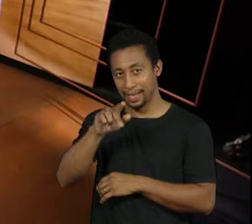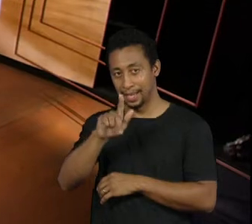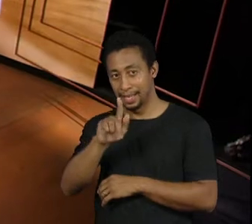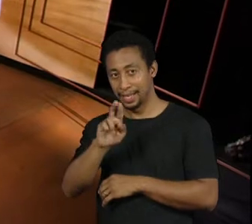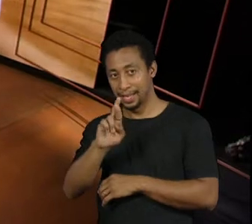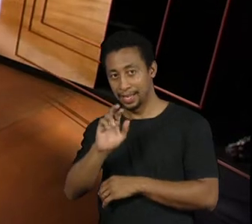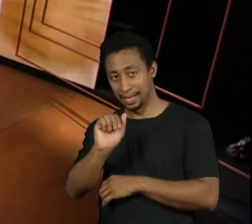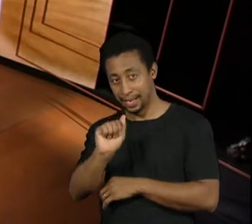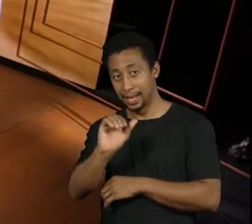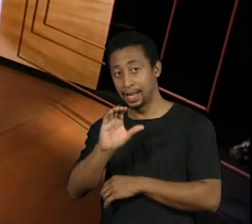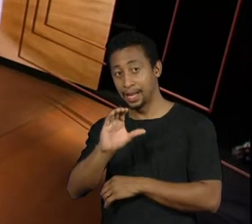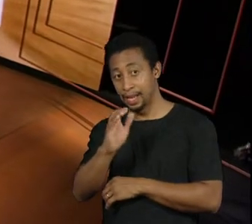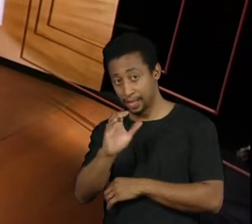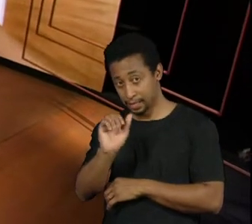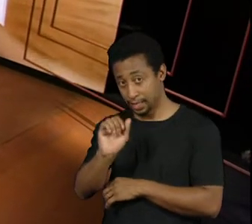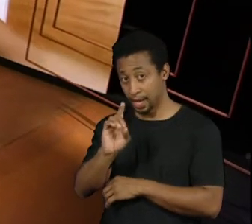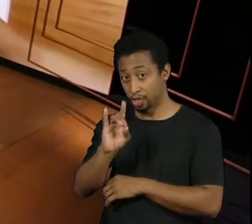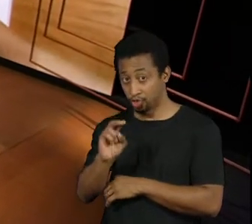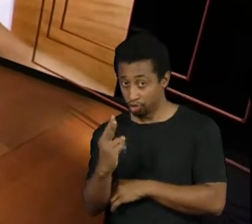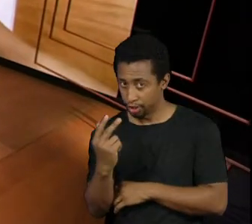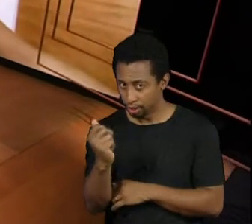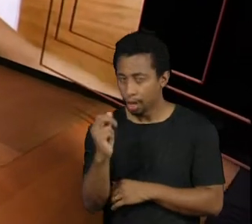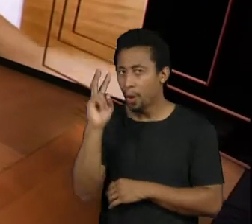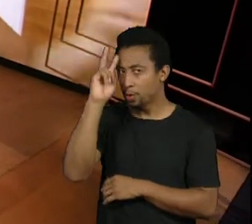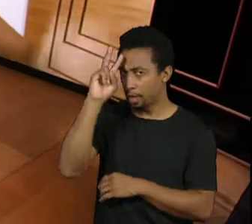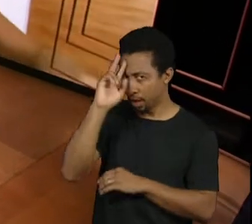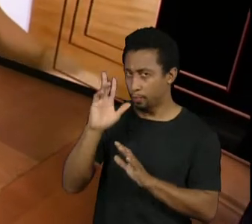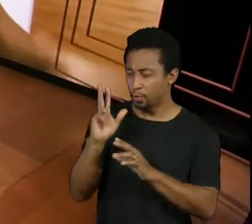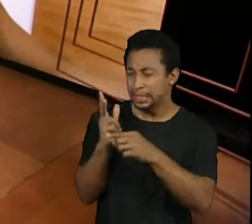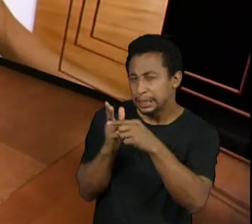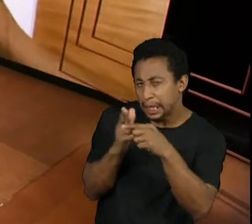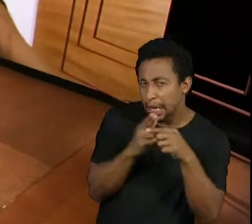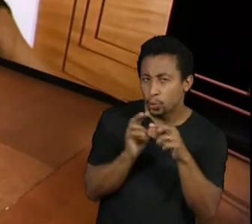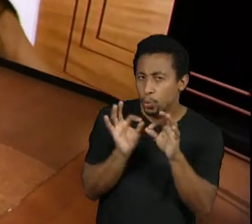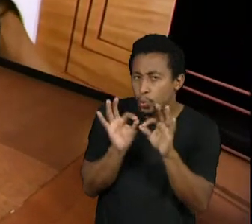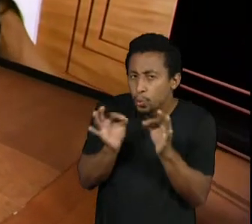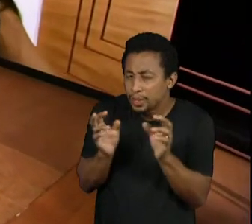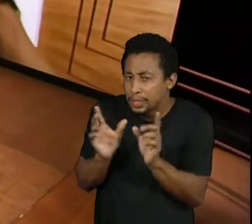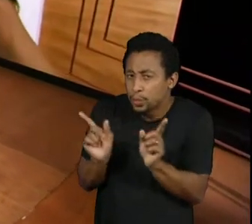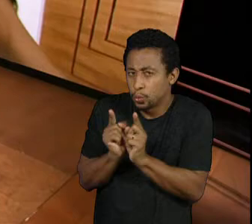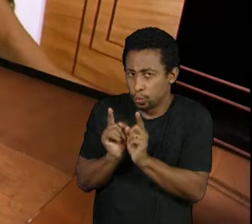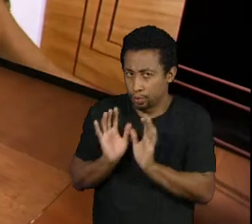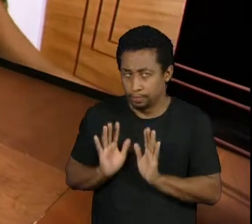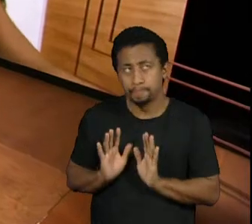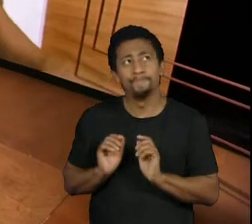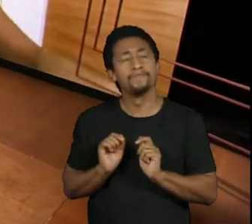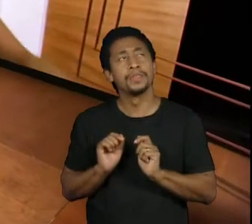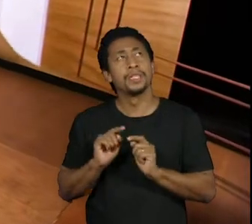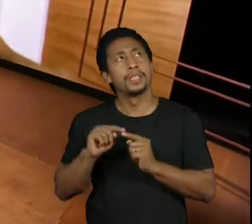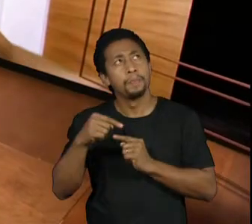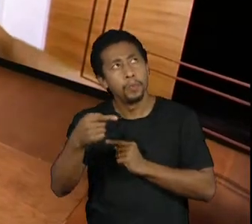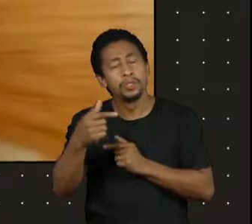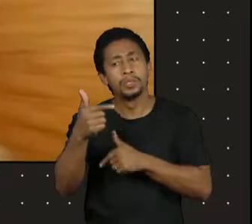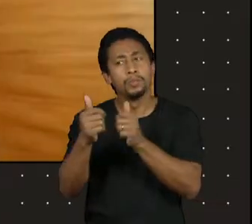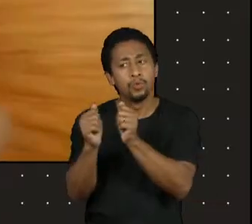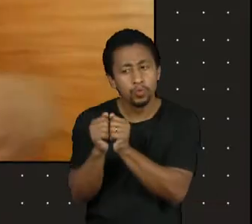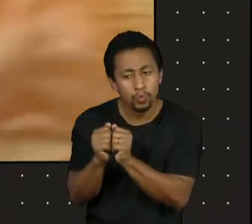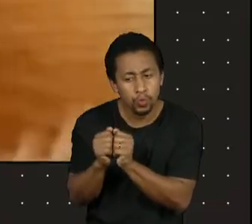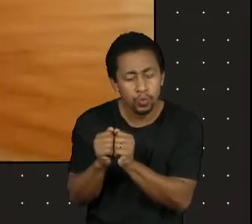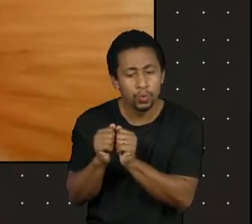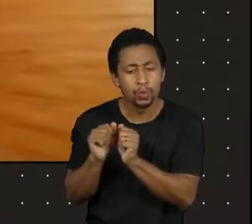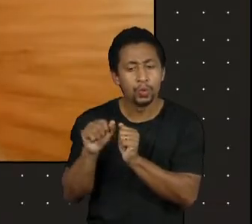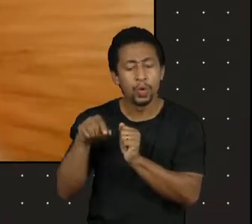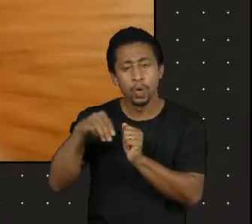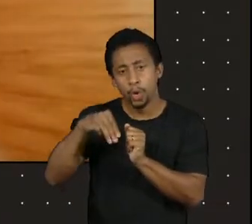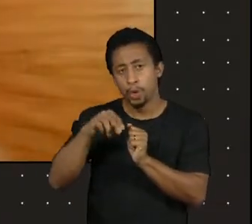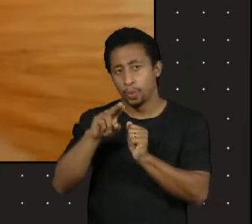com ela. Que foi aquela sériezinha lá. Depois, a Engraçadinha, que, sem dúvida, é o trabalho mais... que mudou